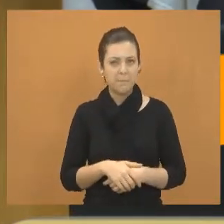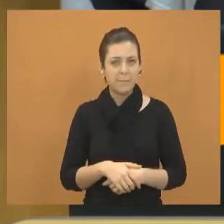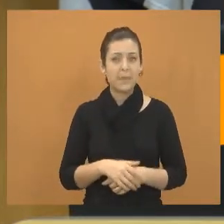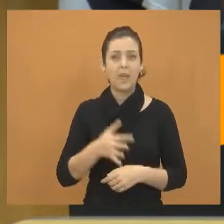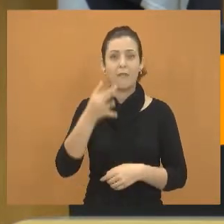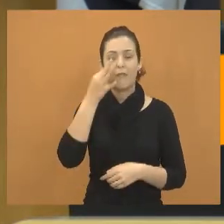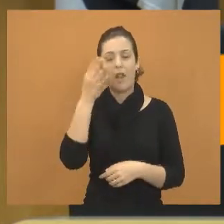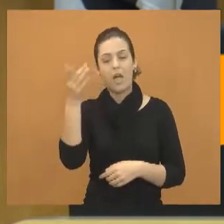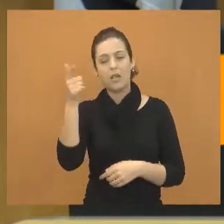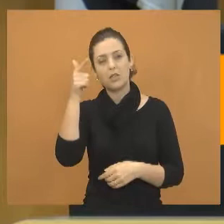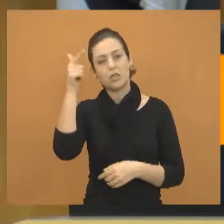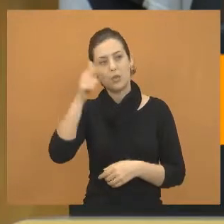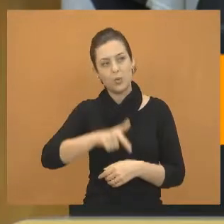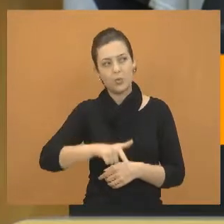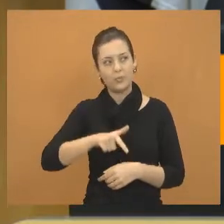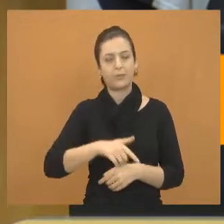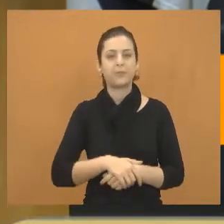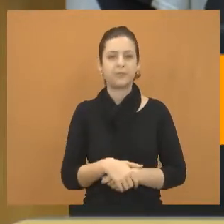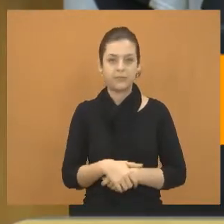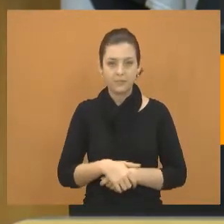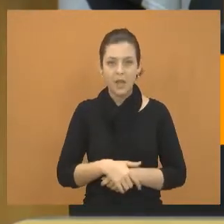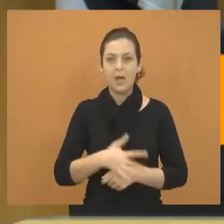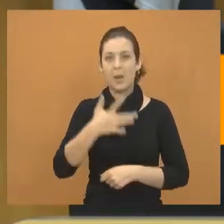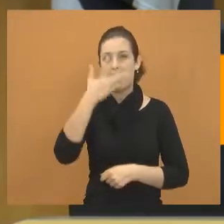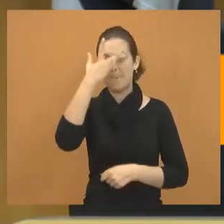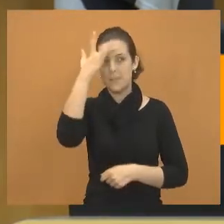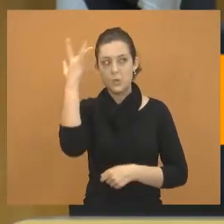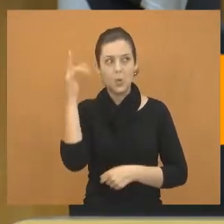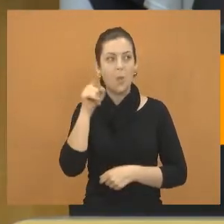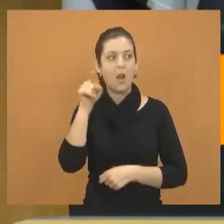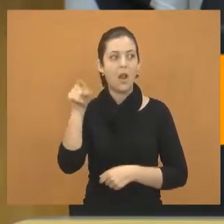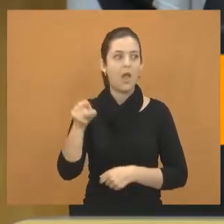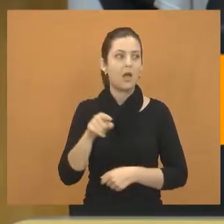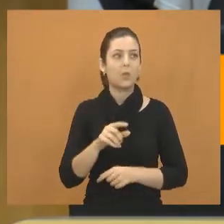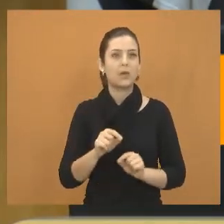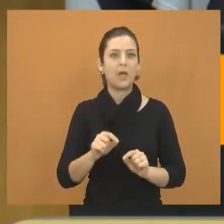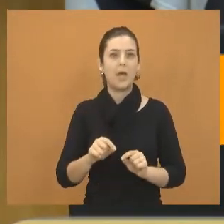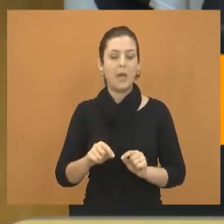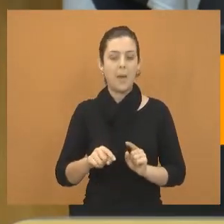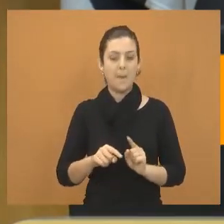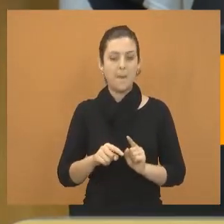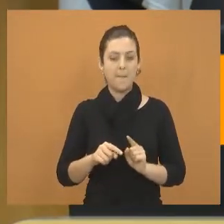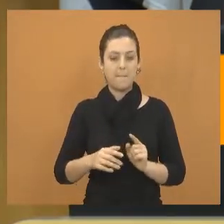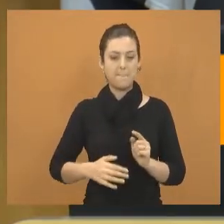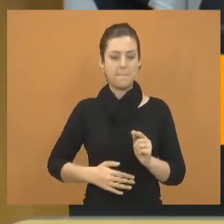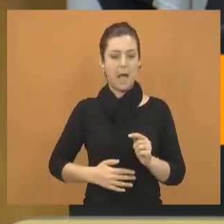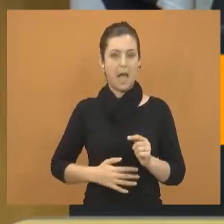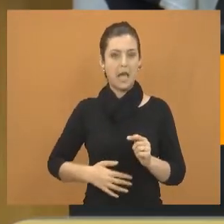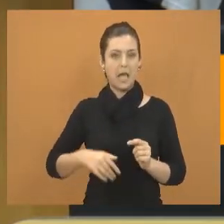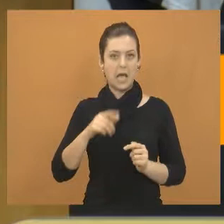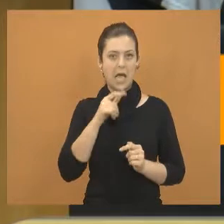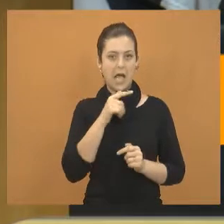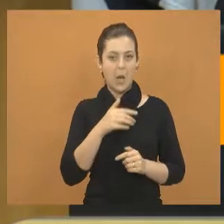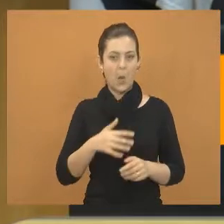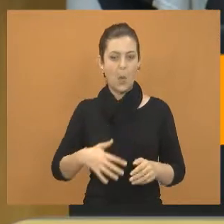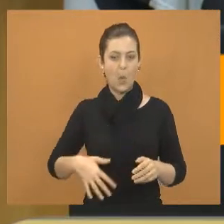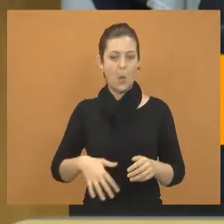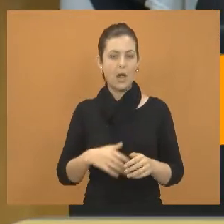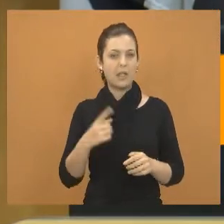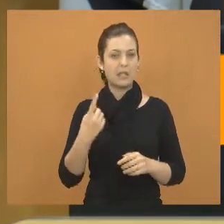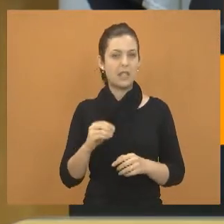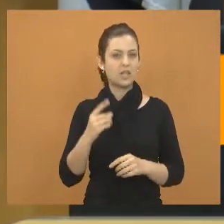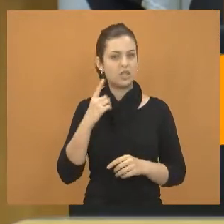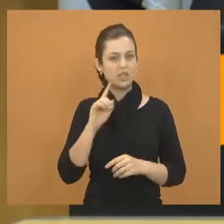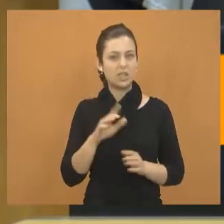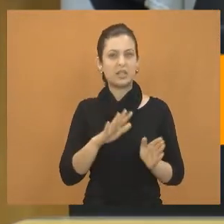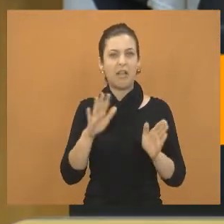Estive lá novamente, uma pessoa que tem lá a chamada barriga d'água, está lá até agora, já vai completar os 10 dias